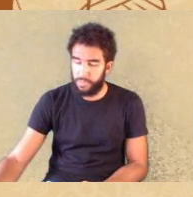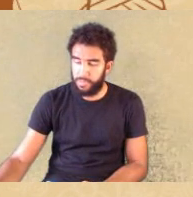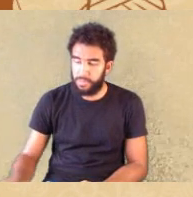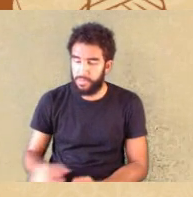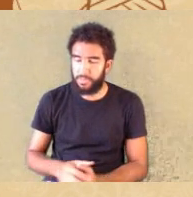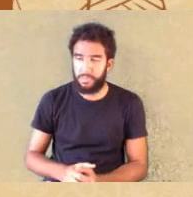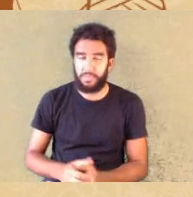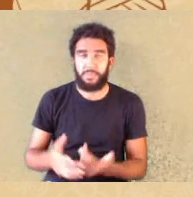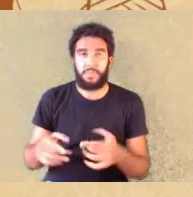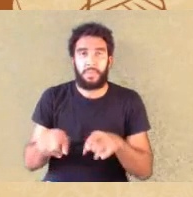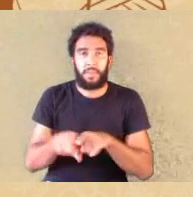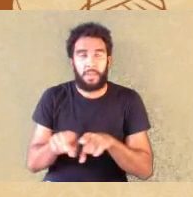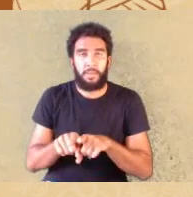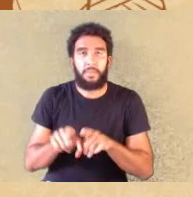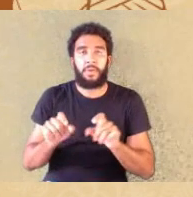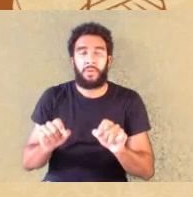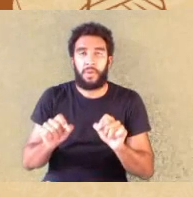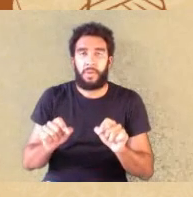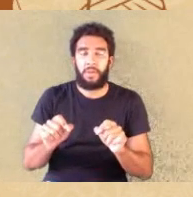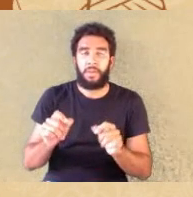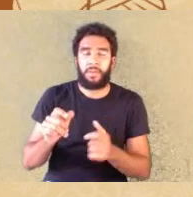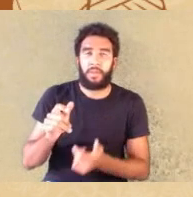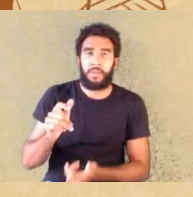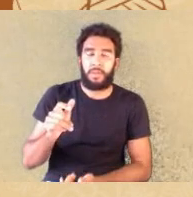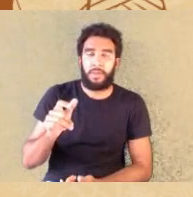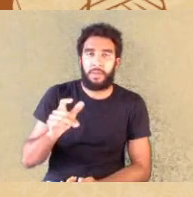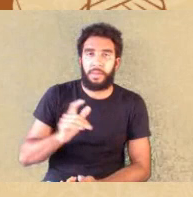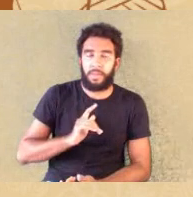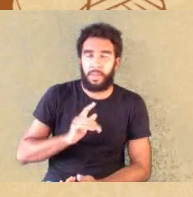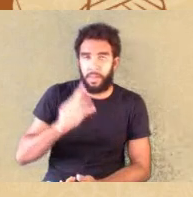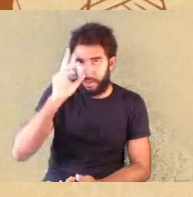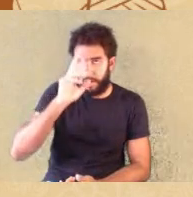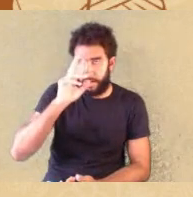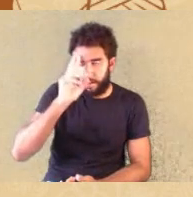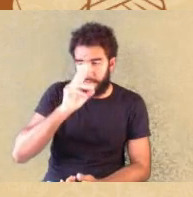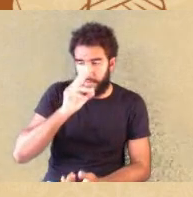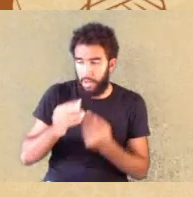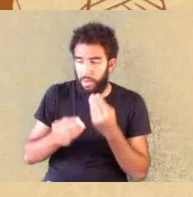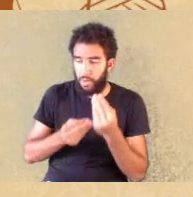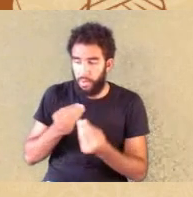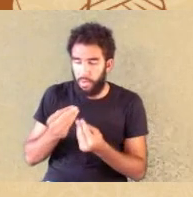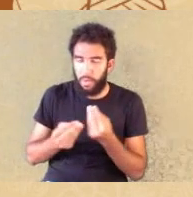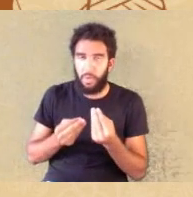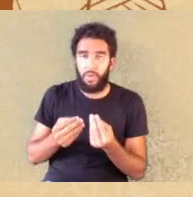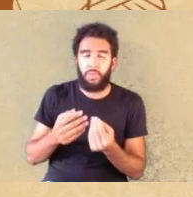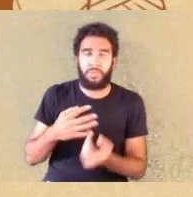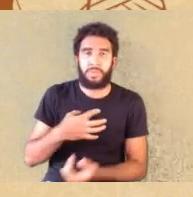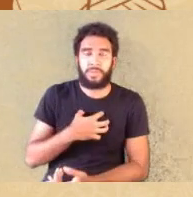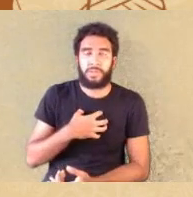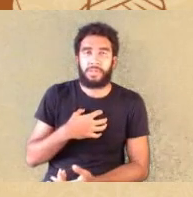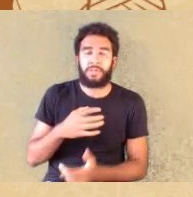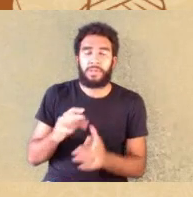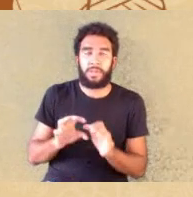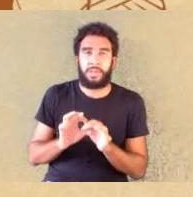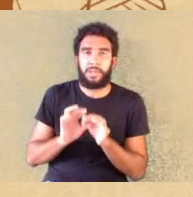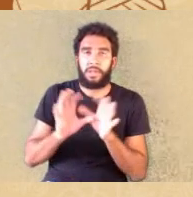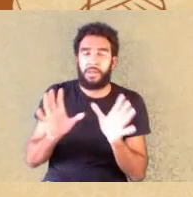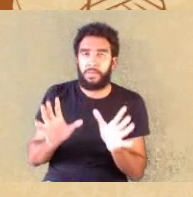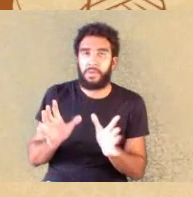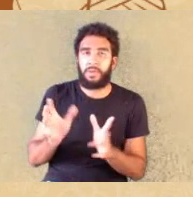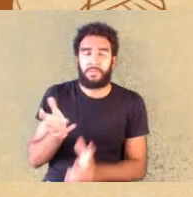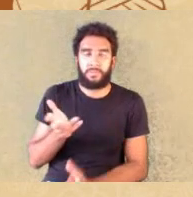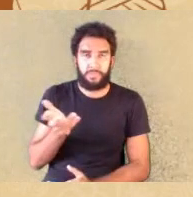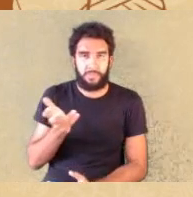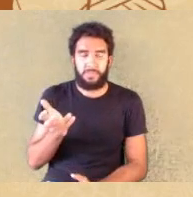mestre, nosso senador, tem uma alma, lembrando a infância dele, tem uma alma libertária e acho que herdei a força para brigar pelos direitos humanos